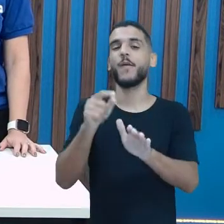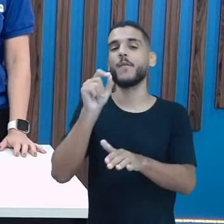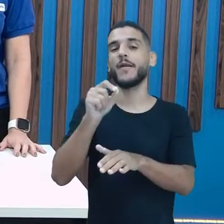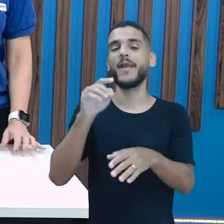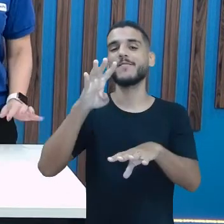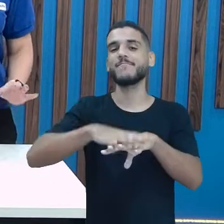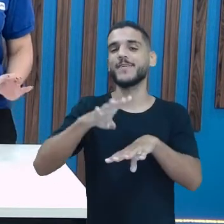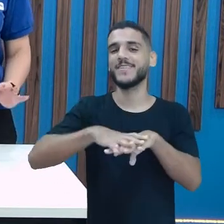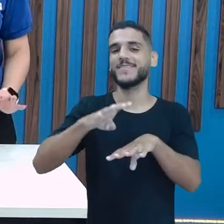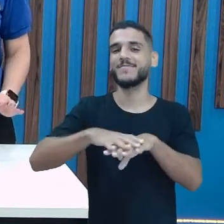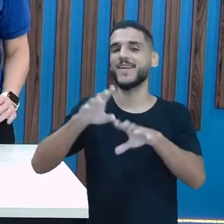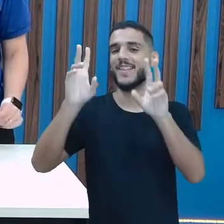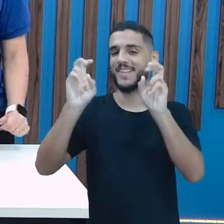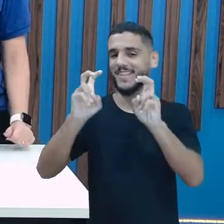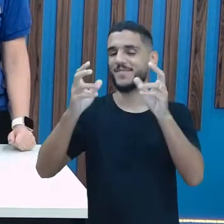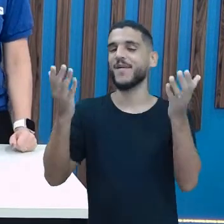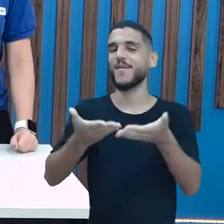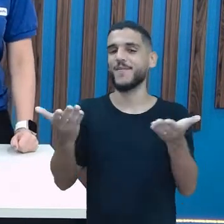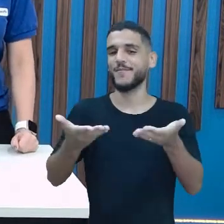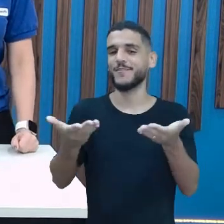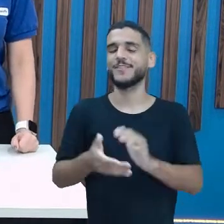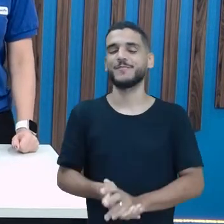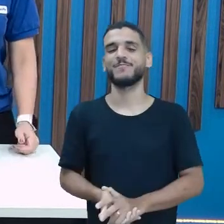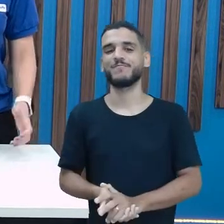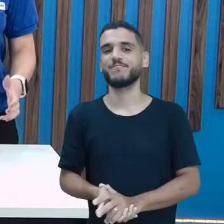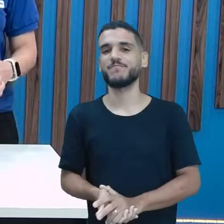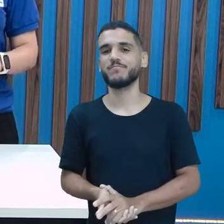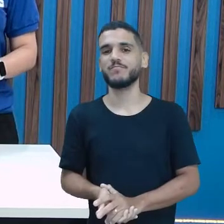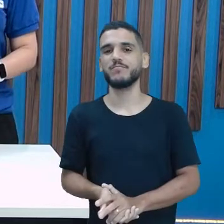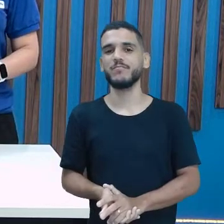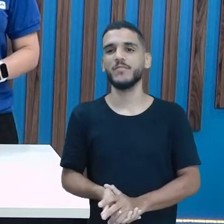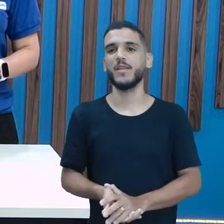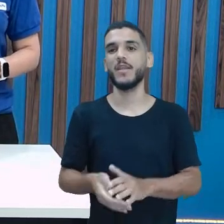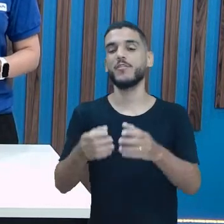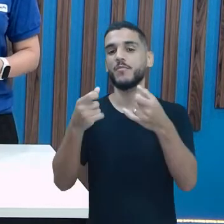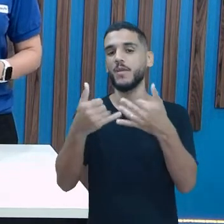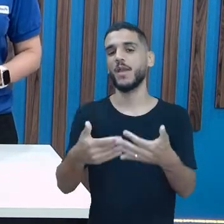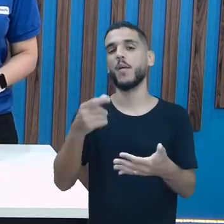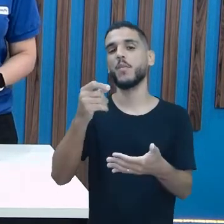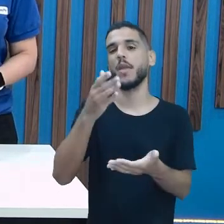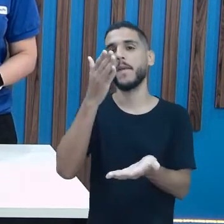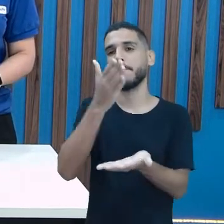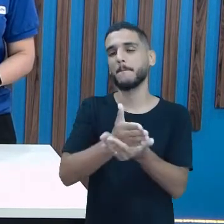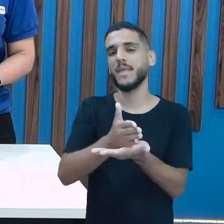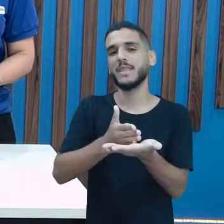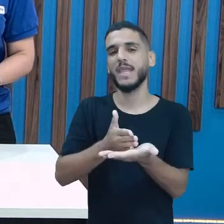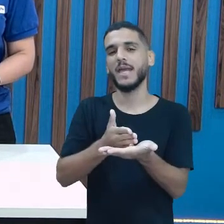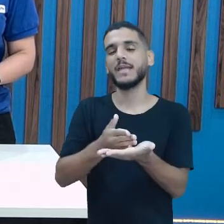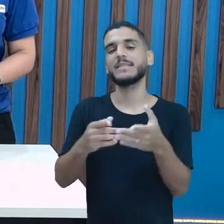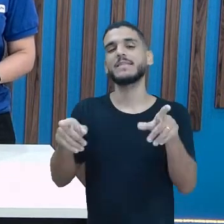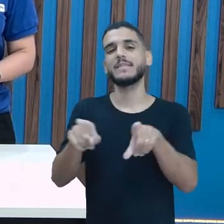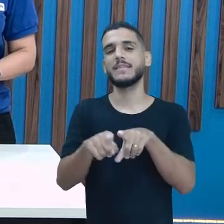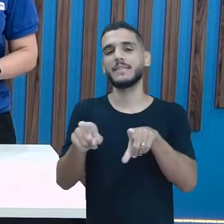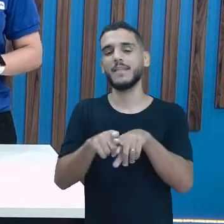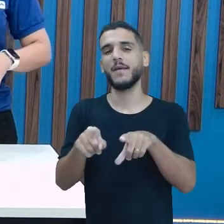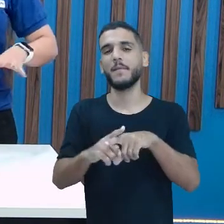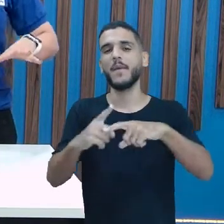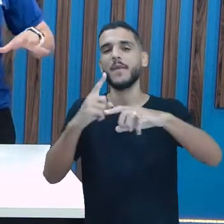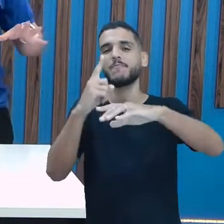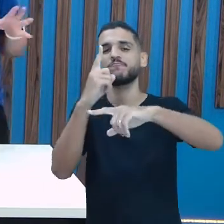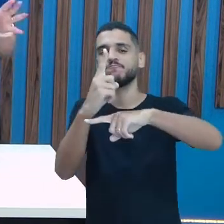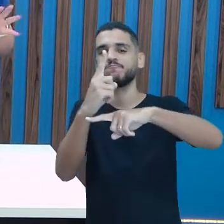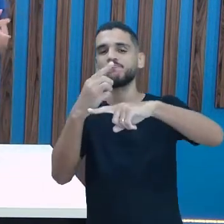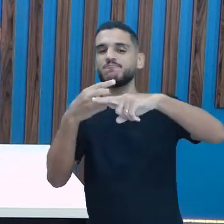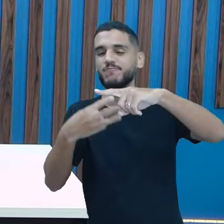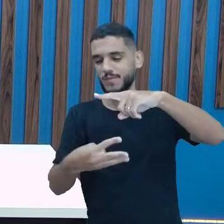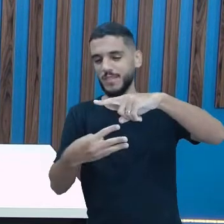matemática. Na aula de hoje iremos falar sobre metade e terça parte. Será que você já